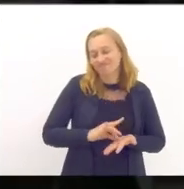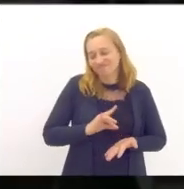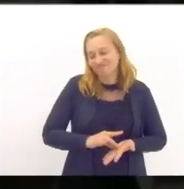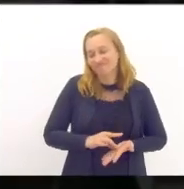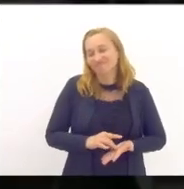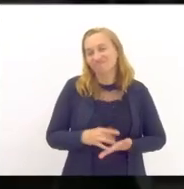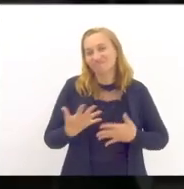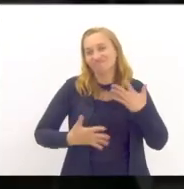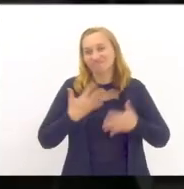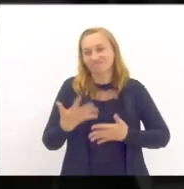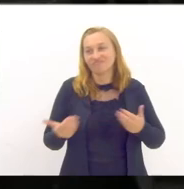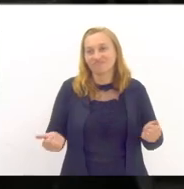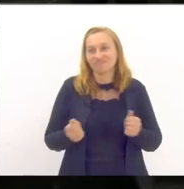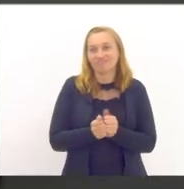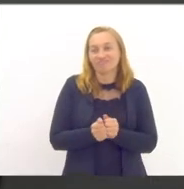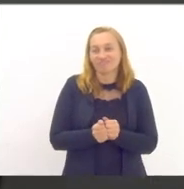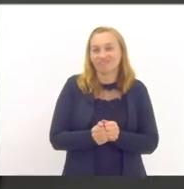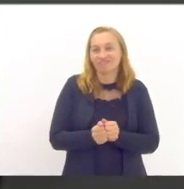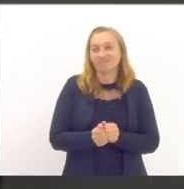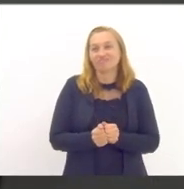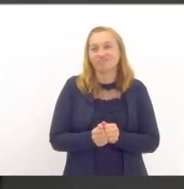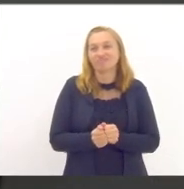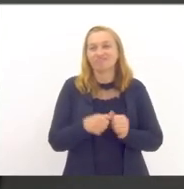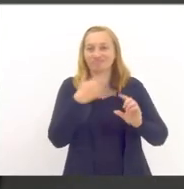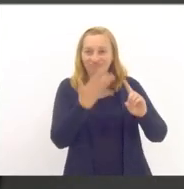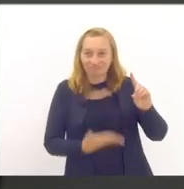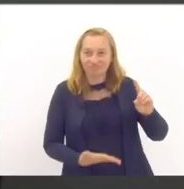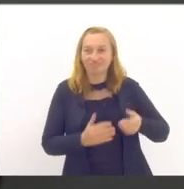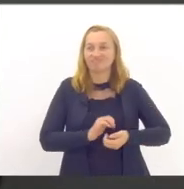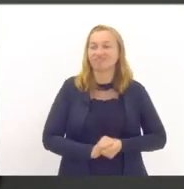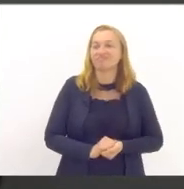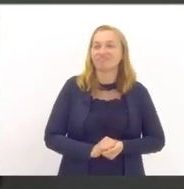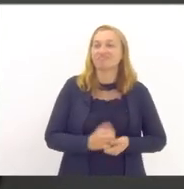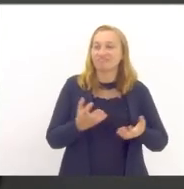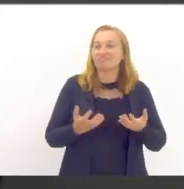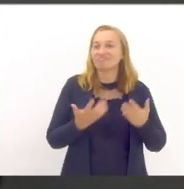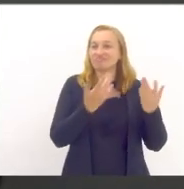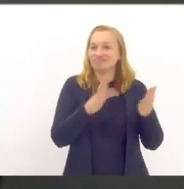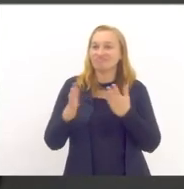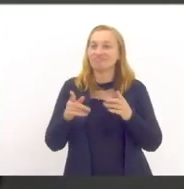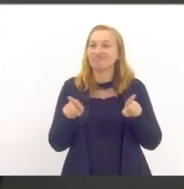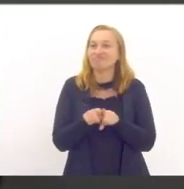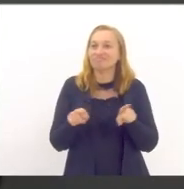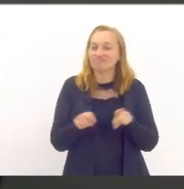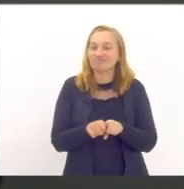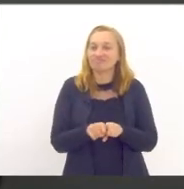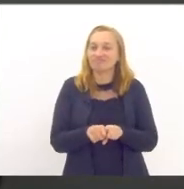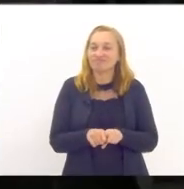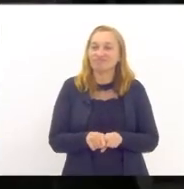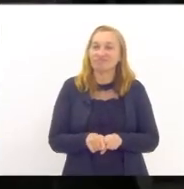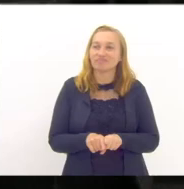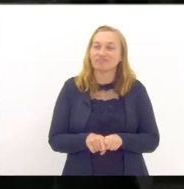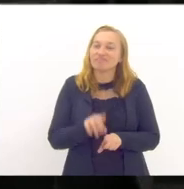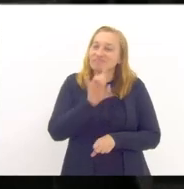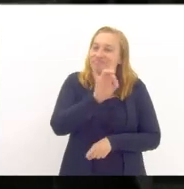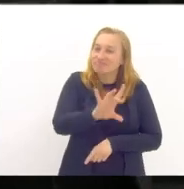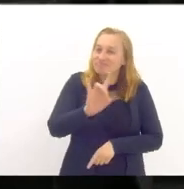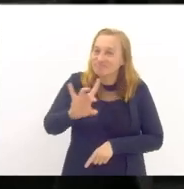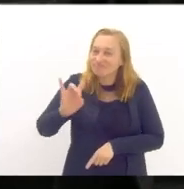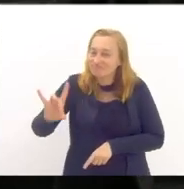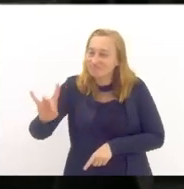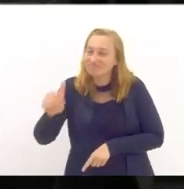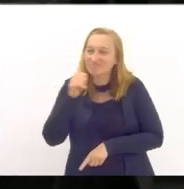grande prazer tê-lo acompanhando essa sessão solene. Eu queria cumprimentar também cada um dos senhores